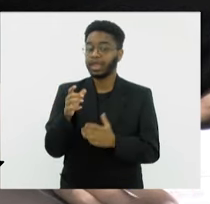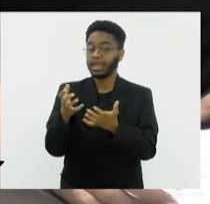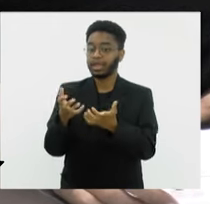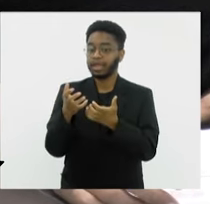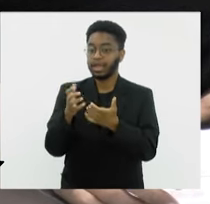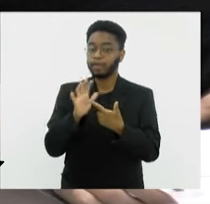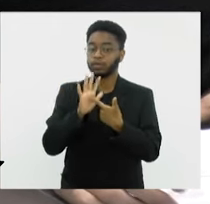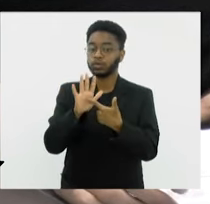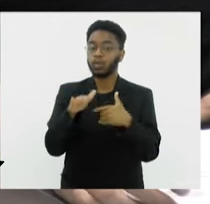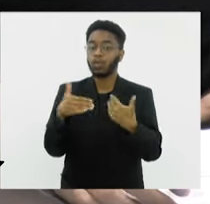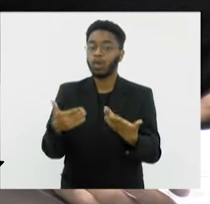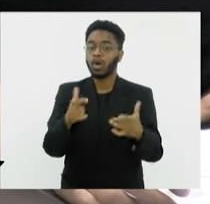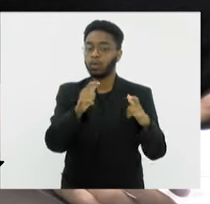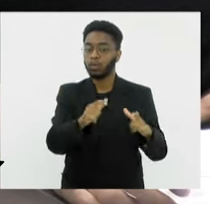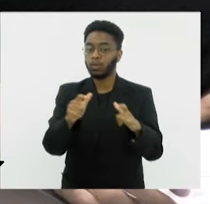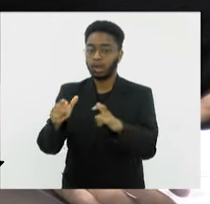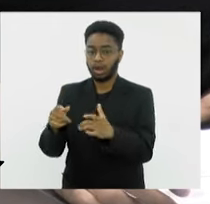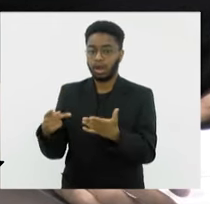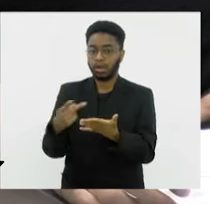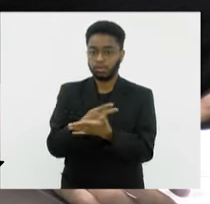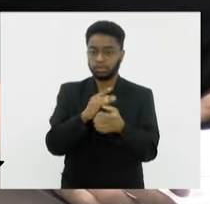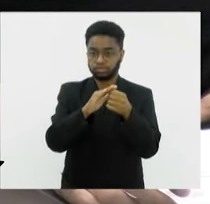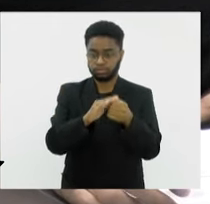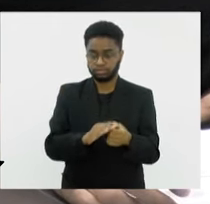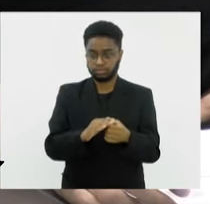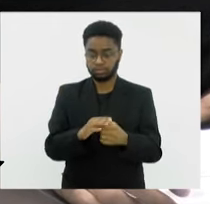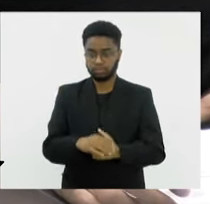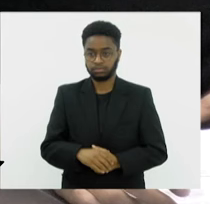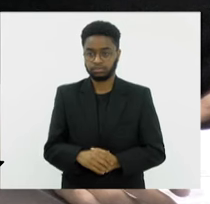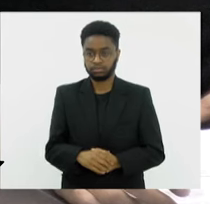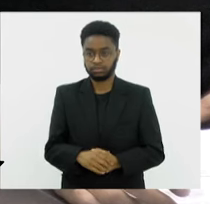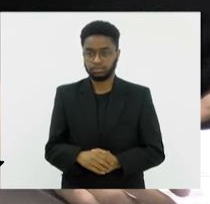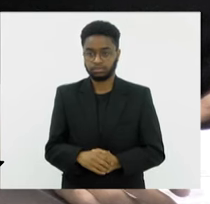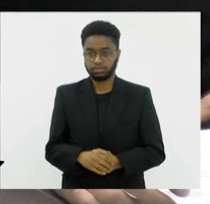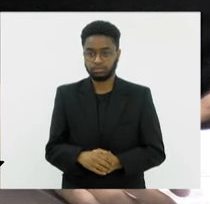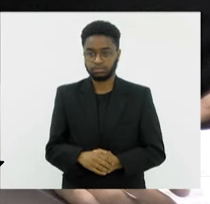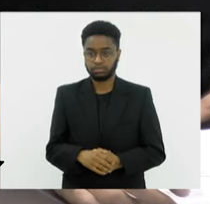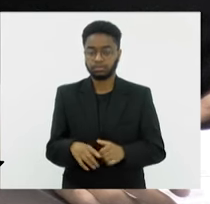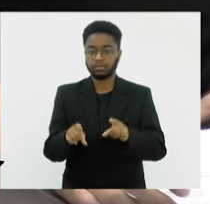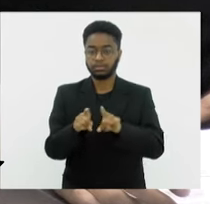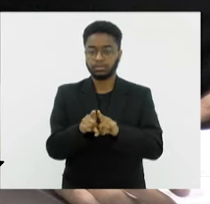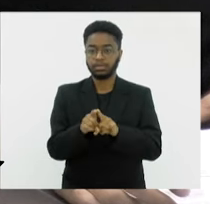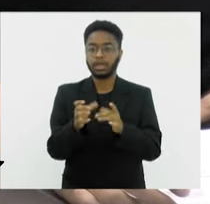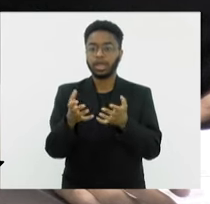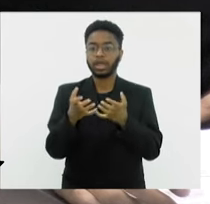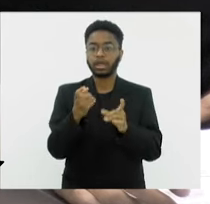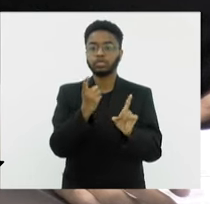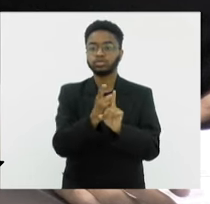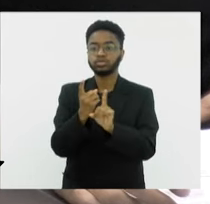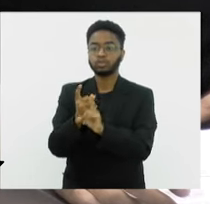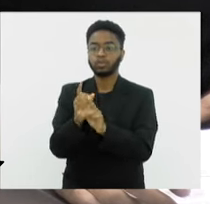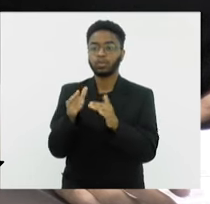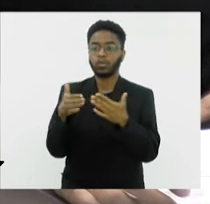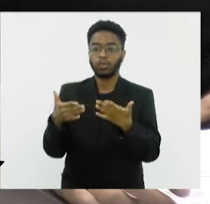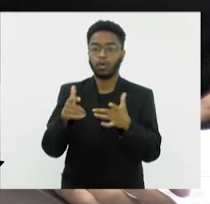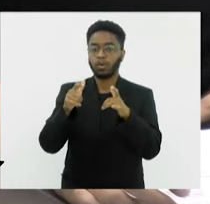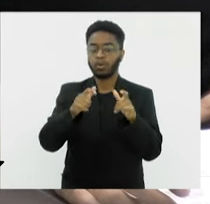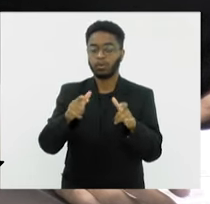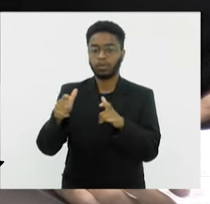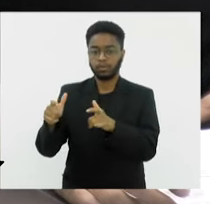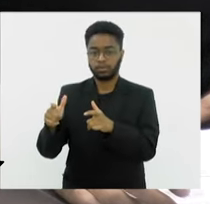os lugares que houve a repressão. Vou ser torturado agora. E quer identificar esses lugares,